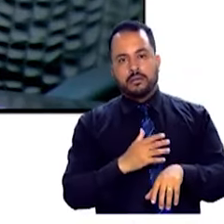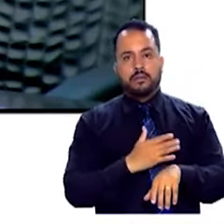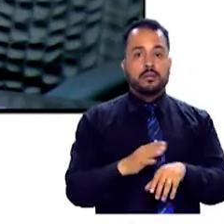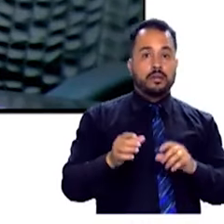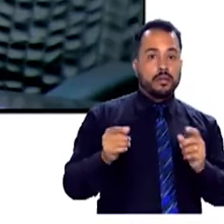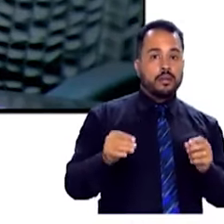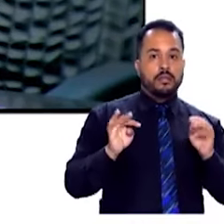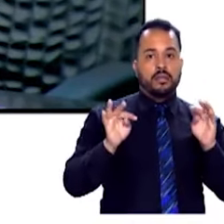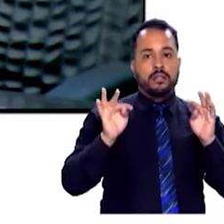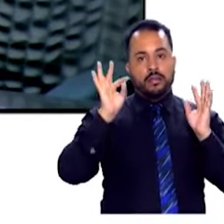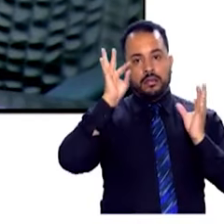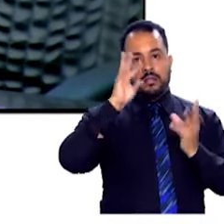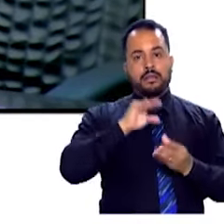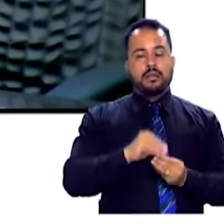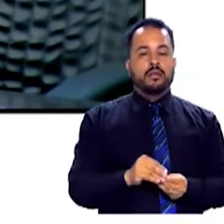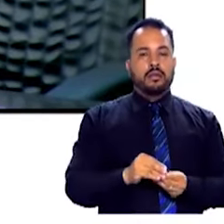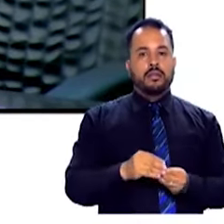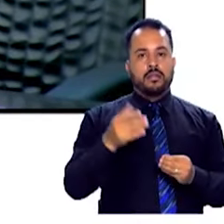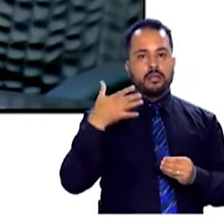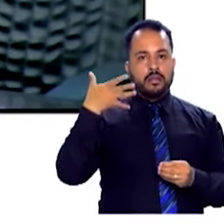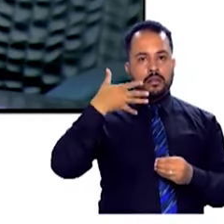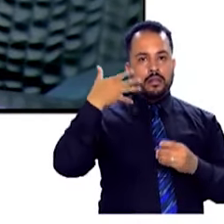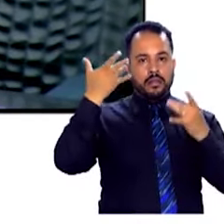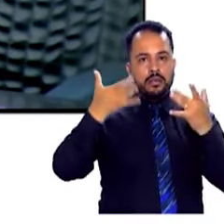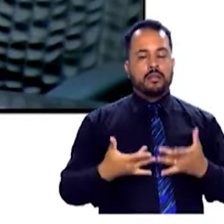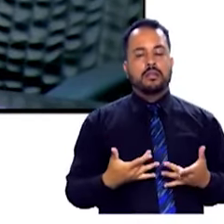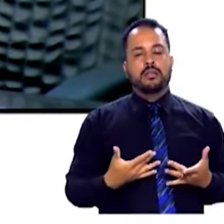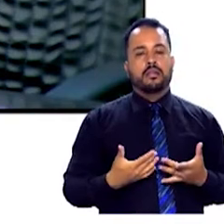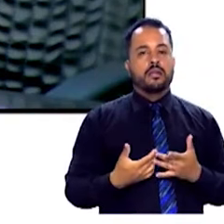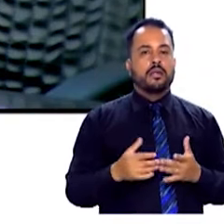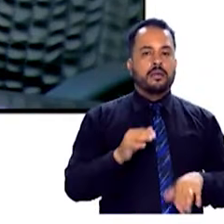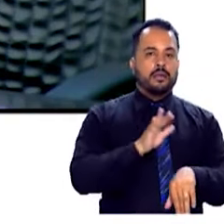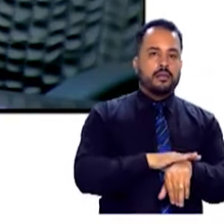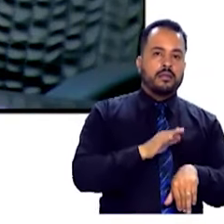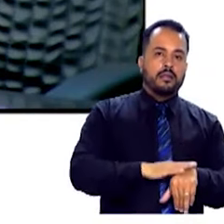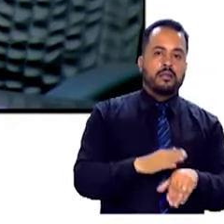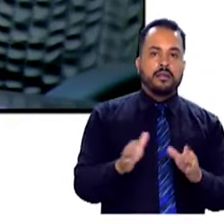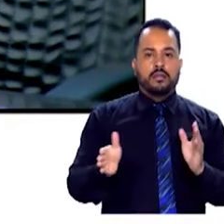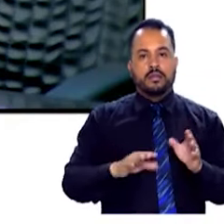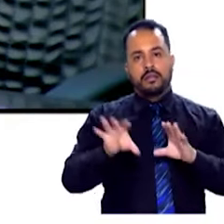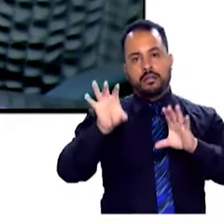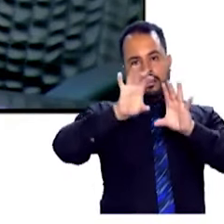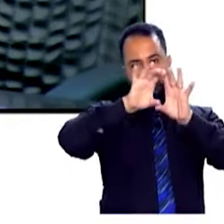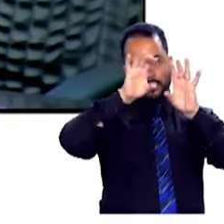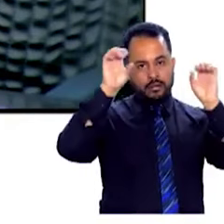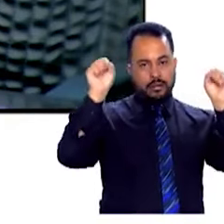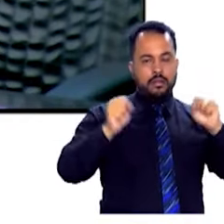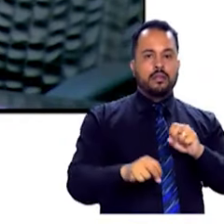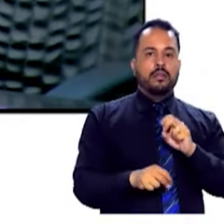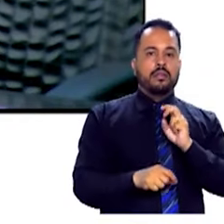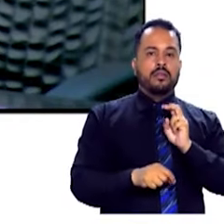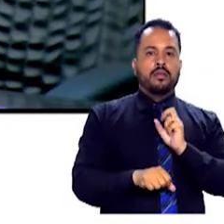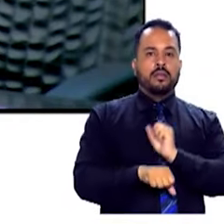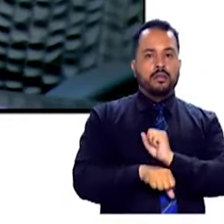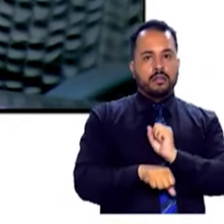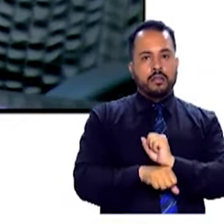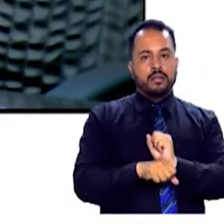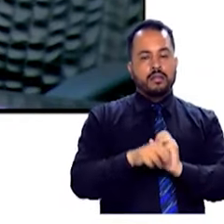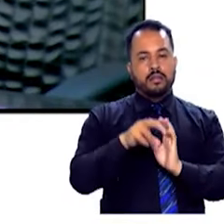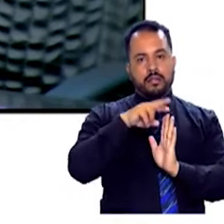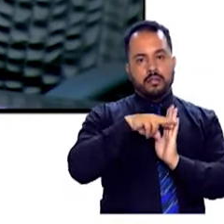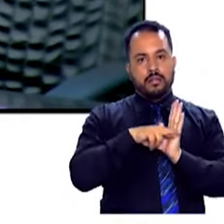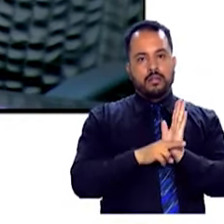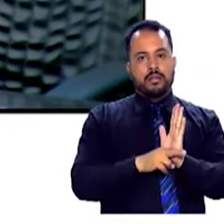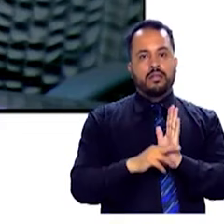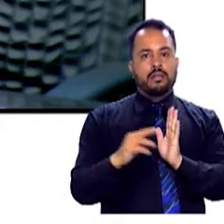minha exposição eh nesse momento em que o Superior Tribunal de Justiça Aguarda a regulamentação da relevância da